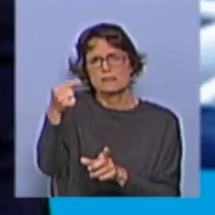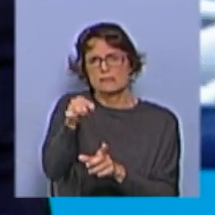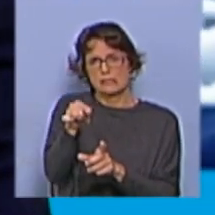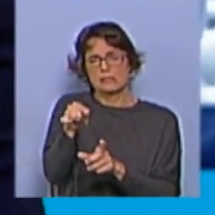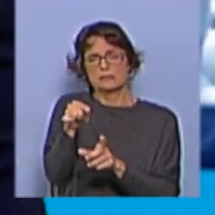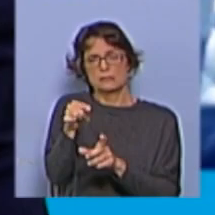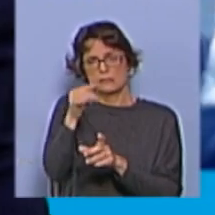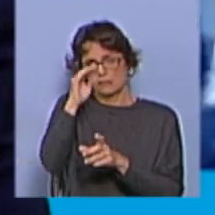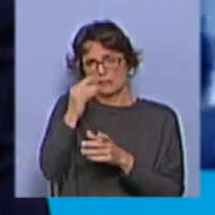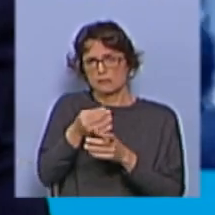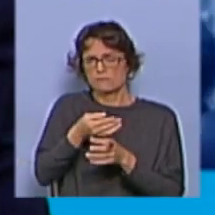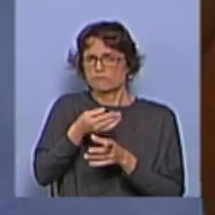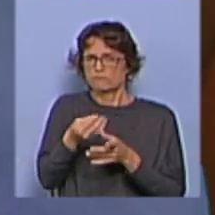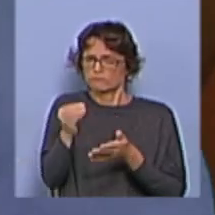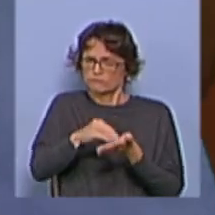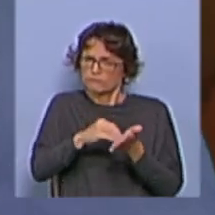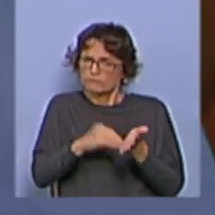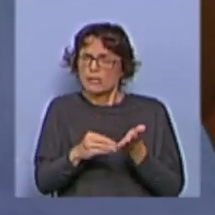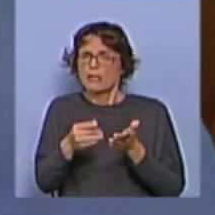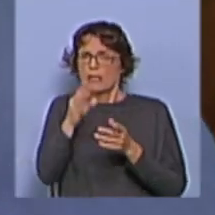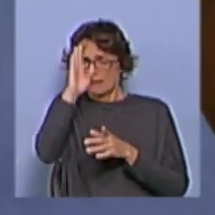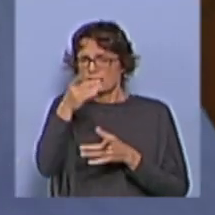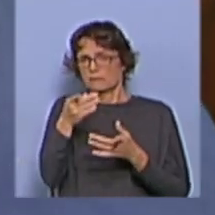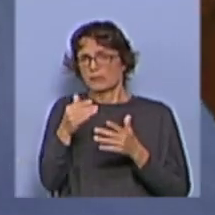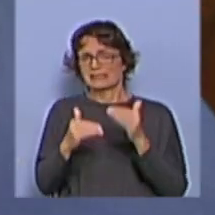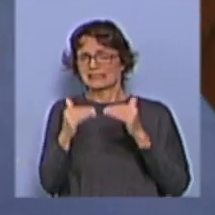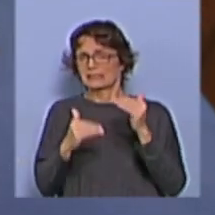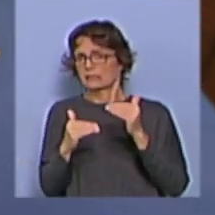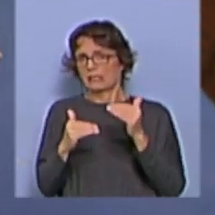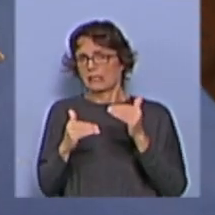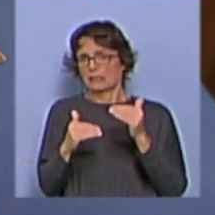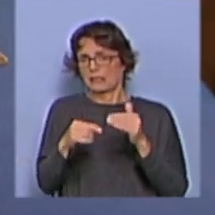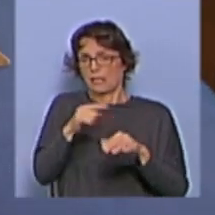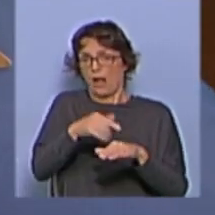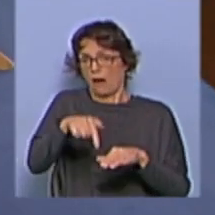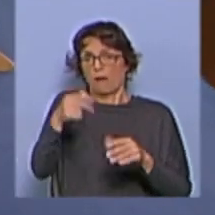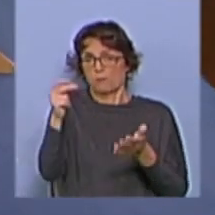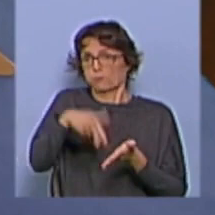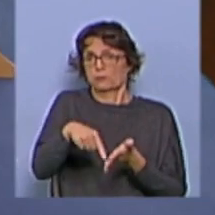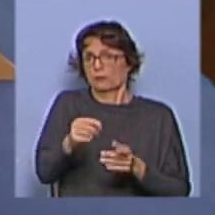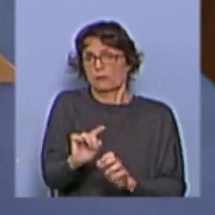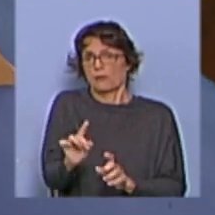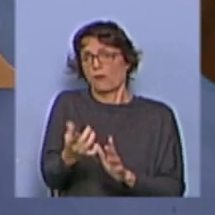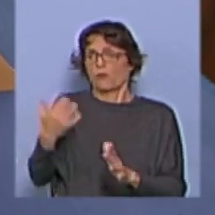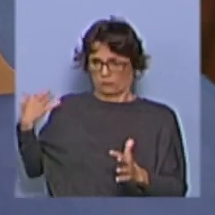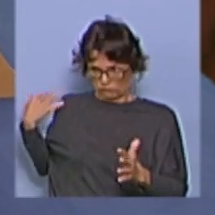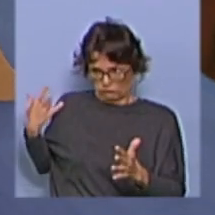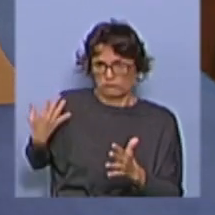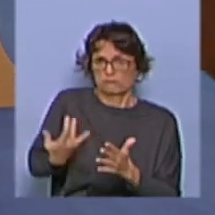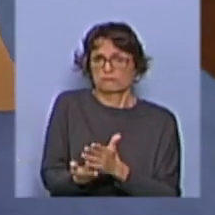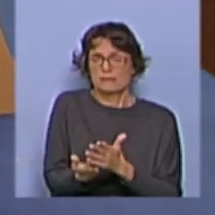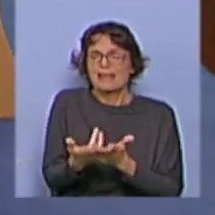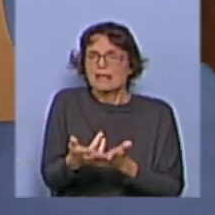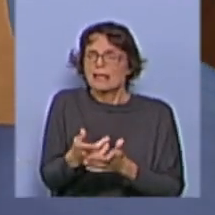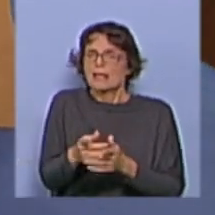agora. Mas digamos que o coronavírus foi como que uma gota d'água que fez transbordar